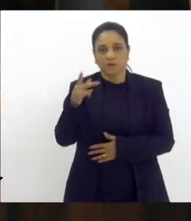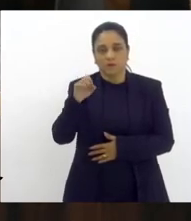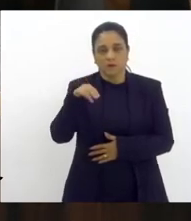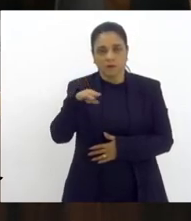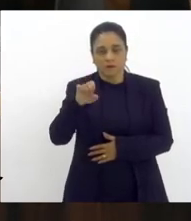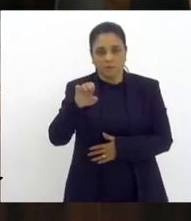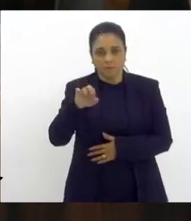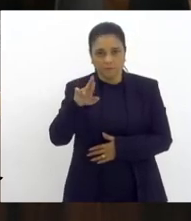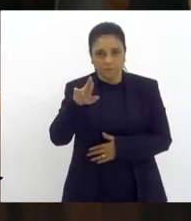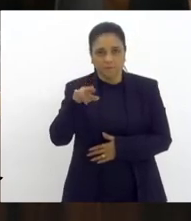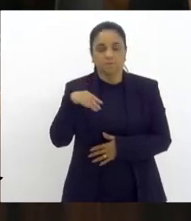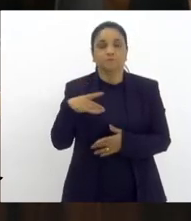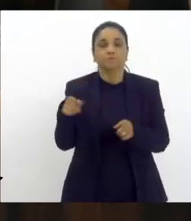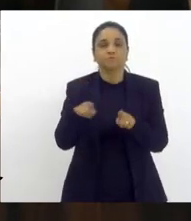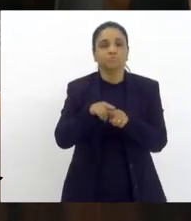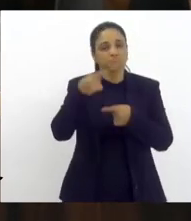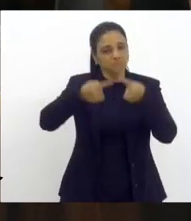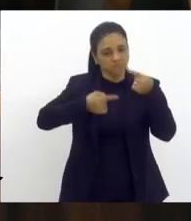discussão